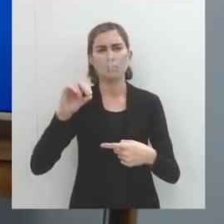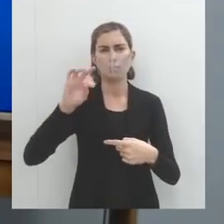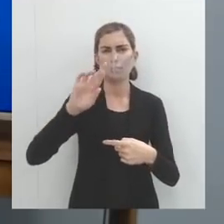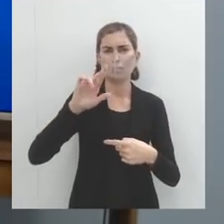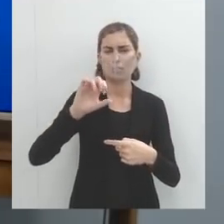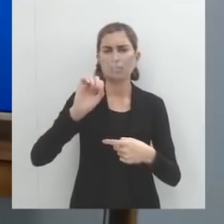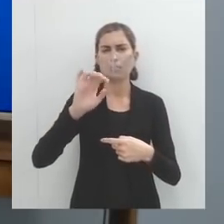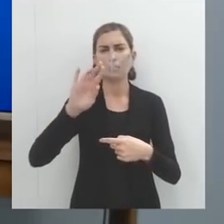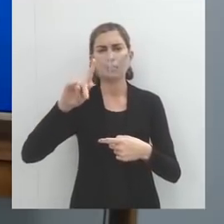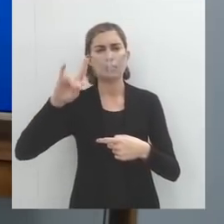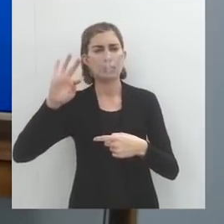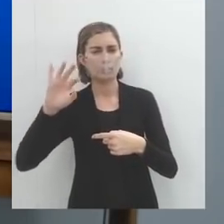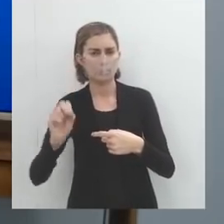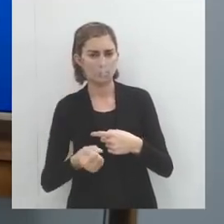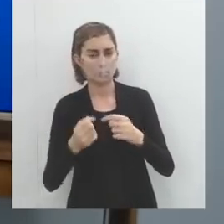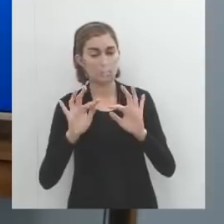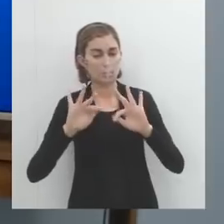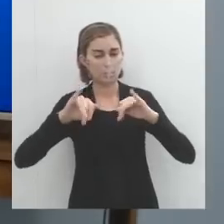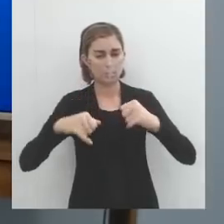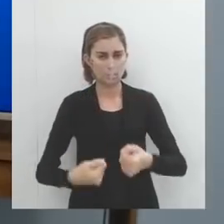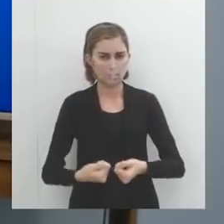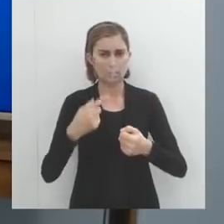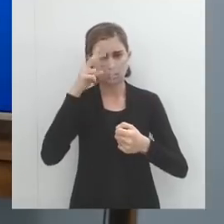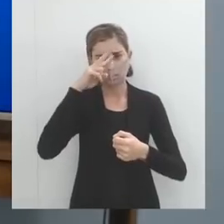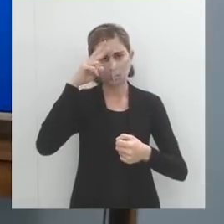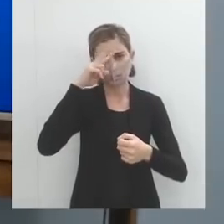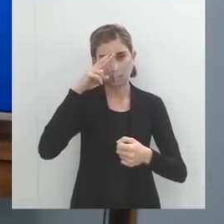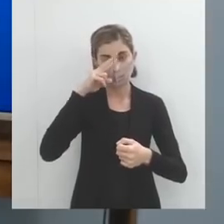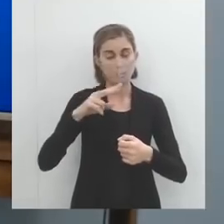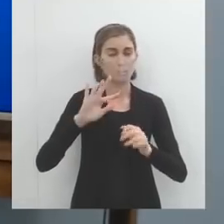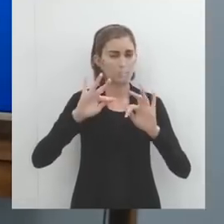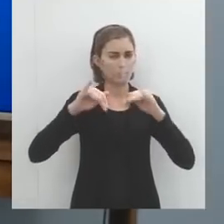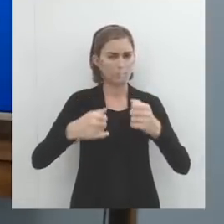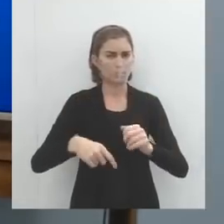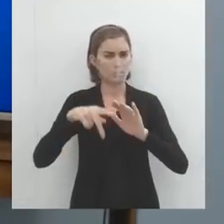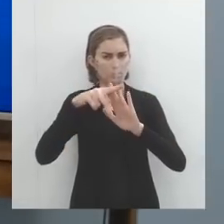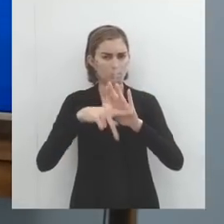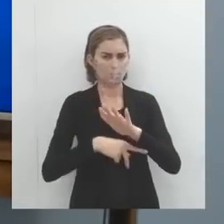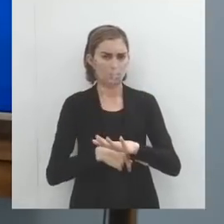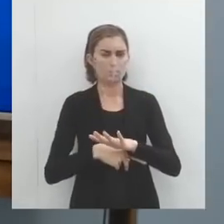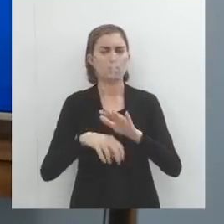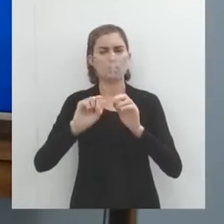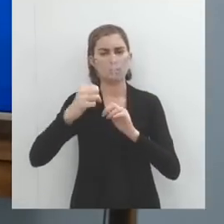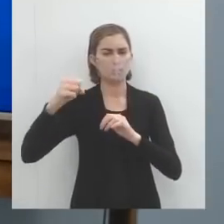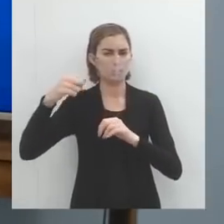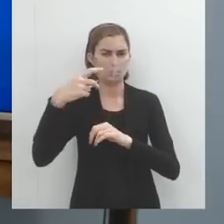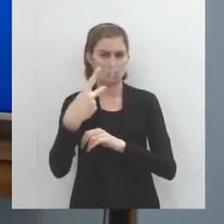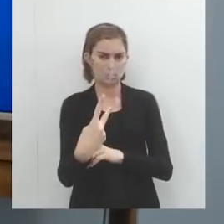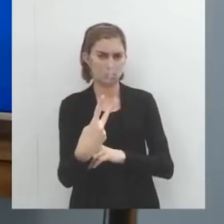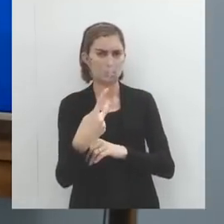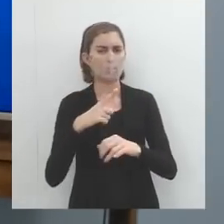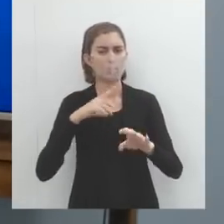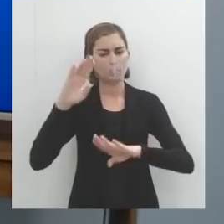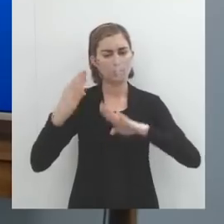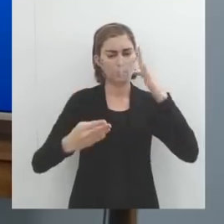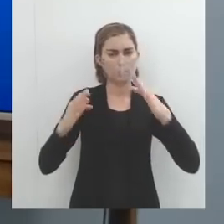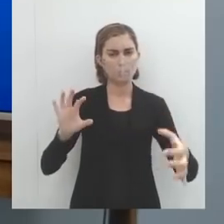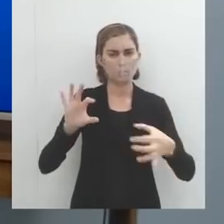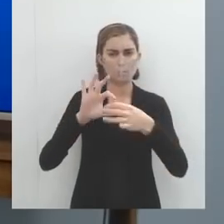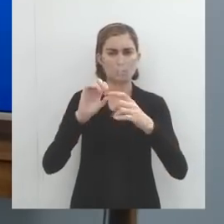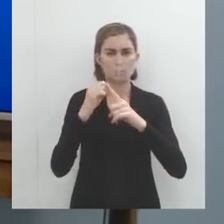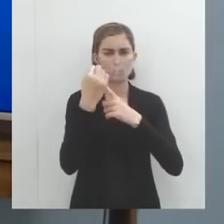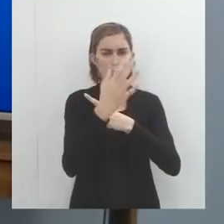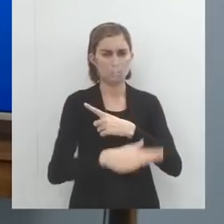contraceptivos. Lembrem que no finalzinho, lembrem que no finalzinho do programa do seriado 2 tem uma coisa lá que a gente chama de biologia